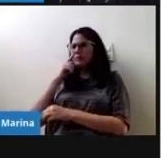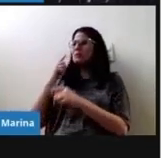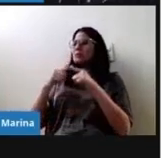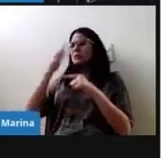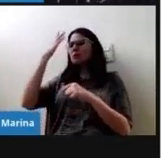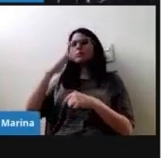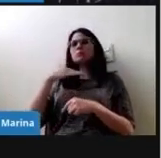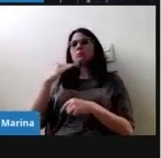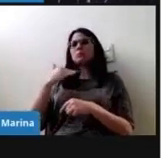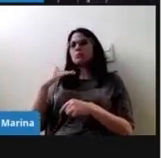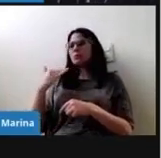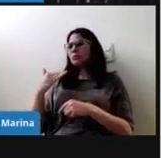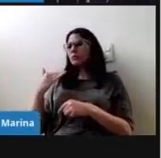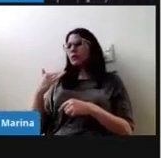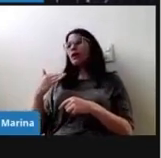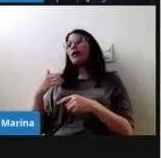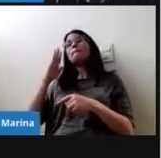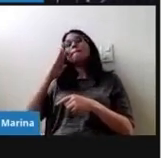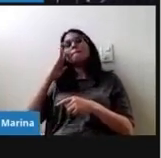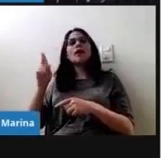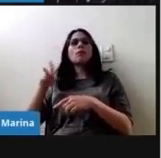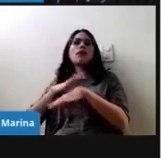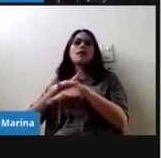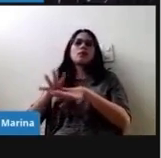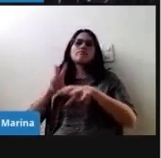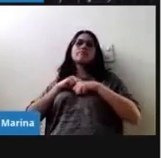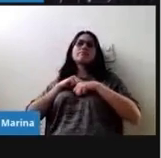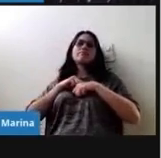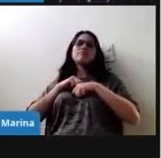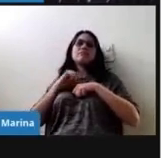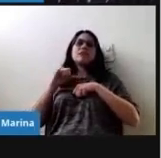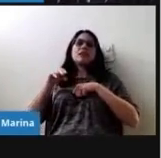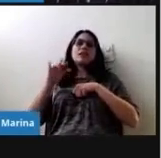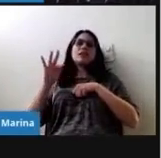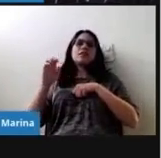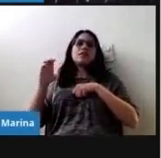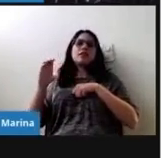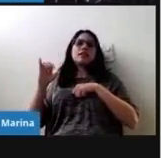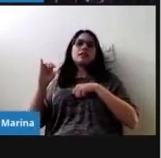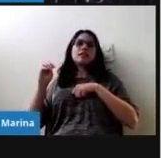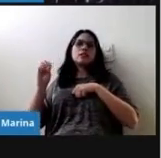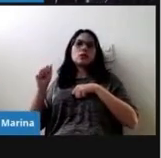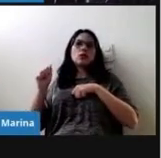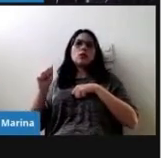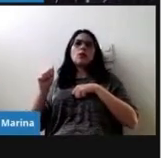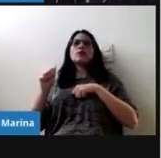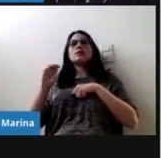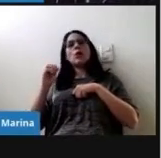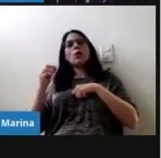morte nesse estágio são doenças infecciosas e parasitárias, como exemplo,